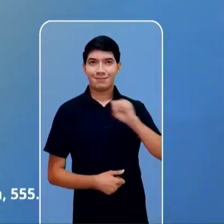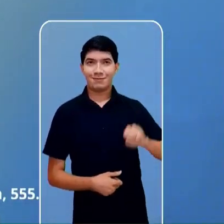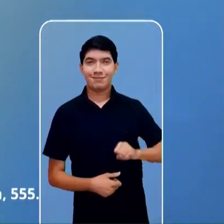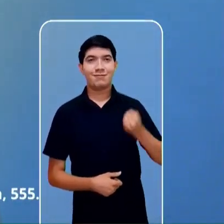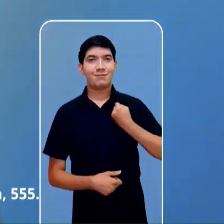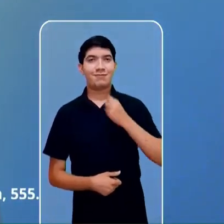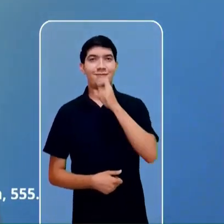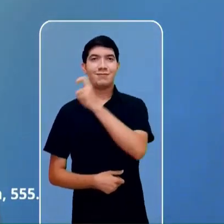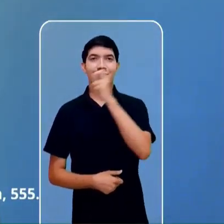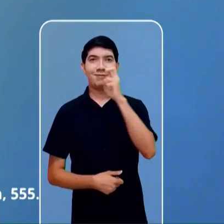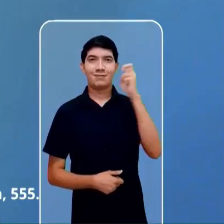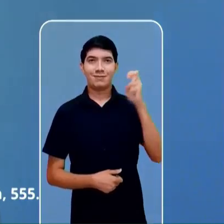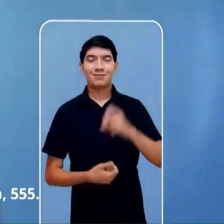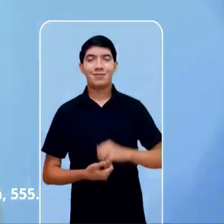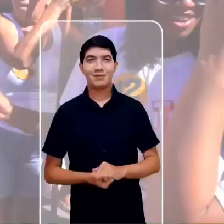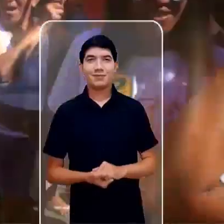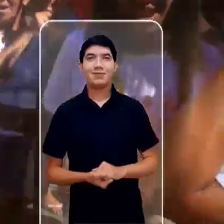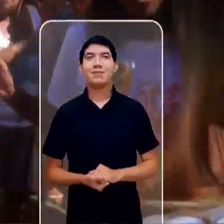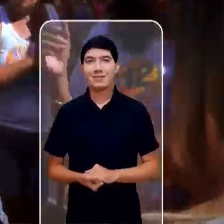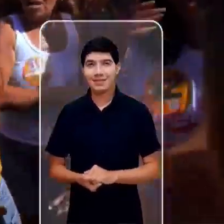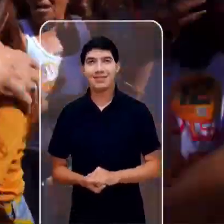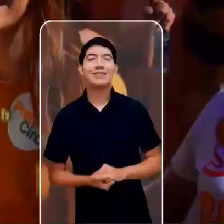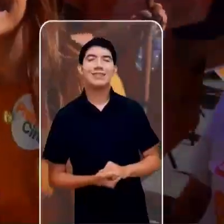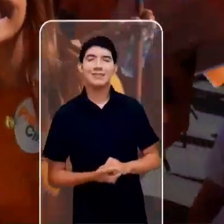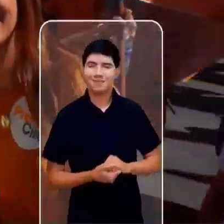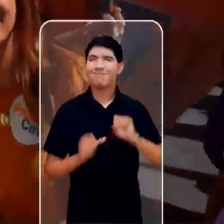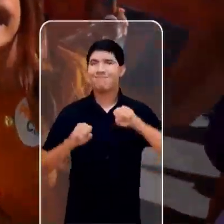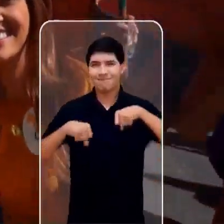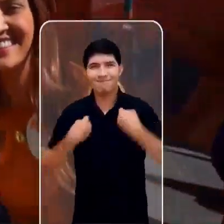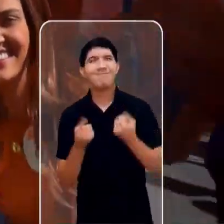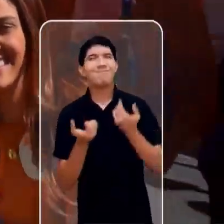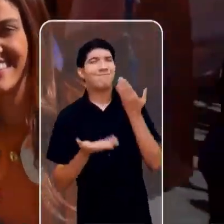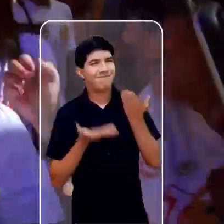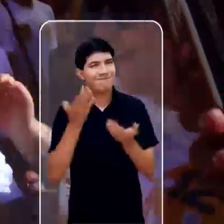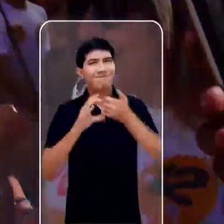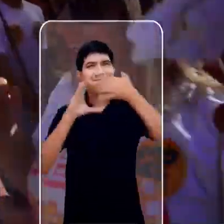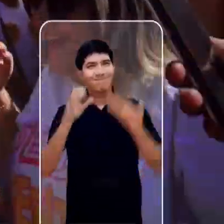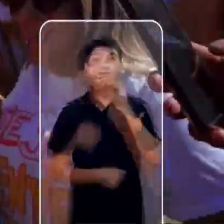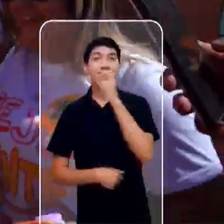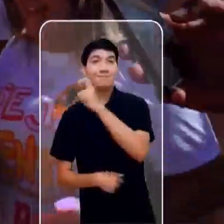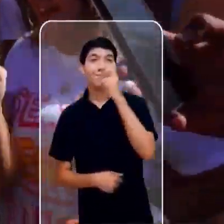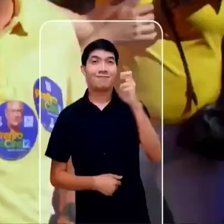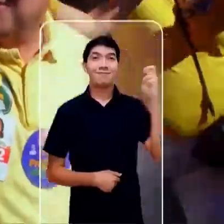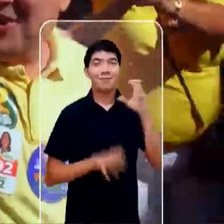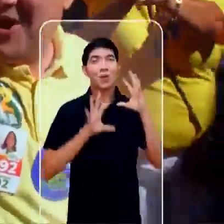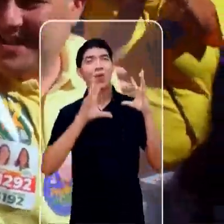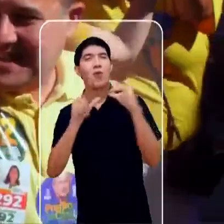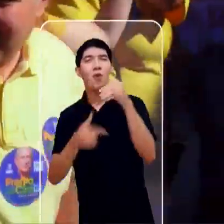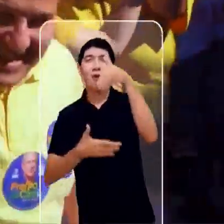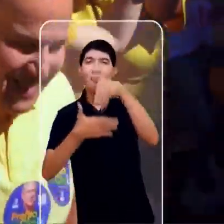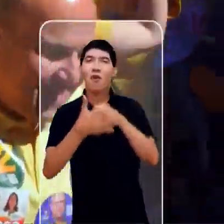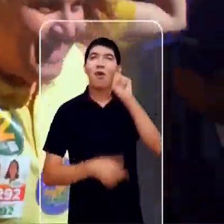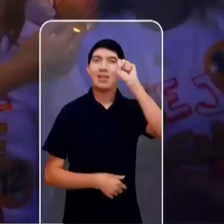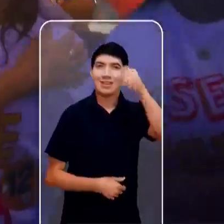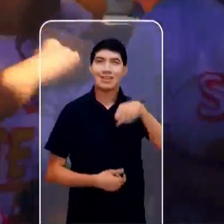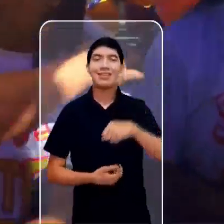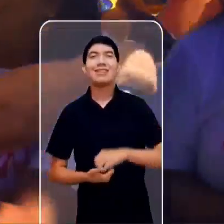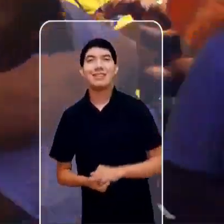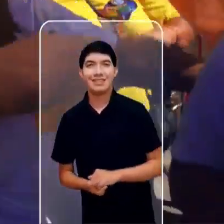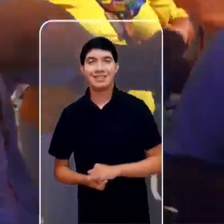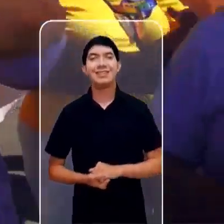candidata a senadora 555. Com determinação e cuidado, ela